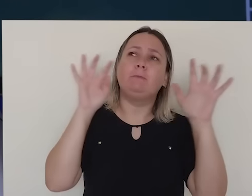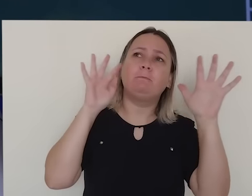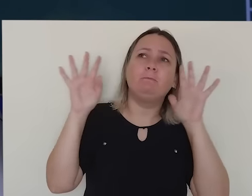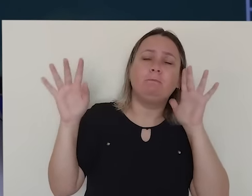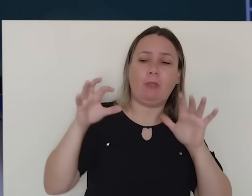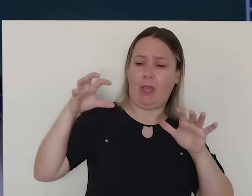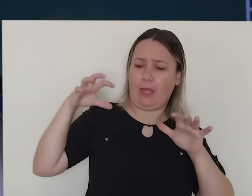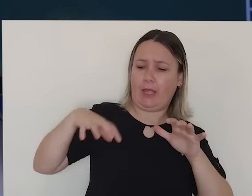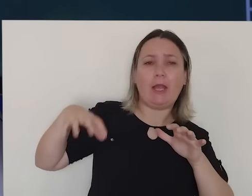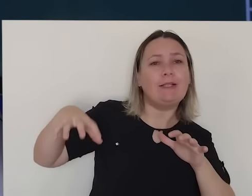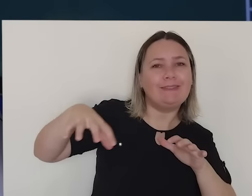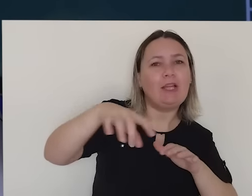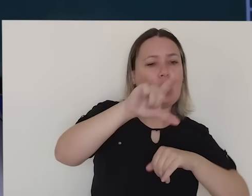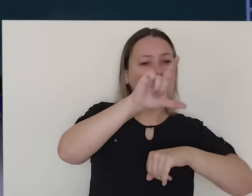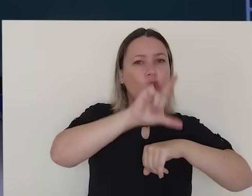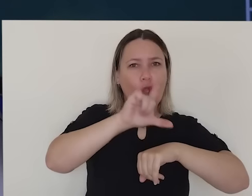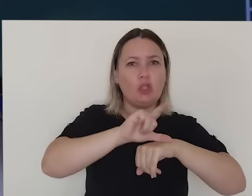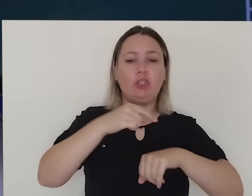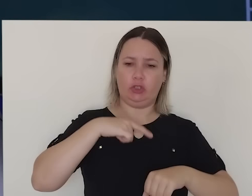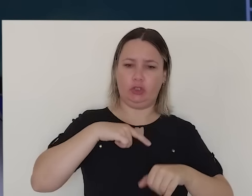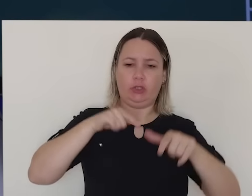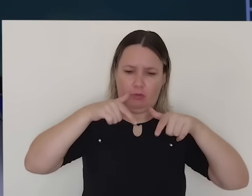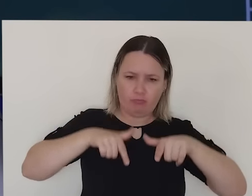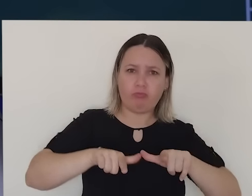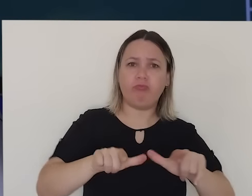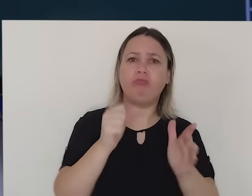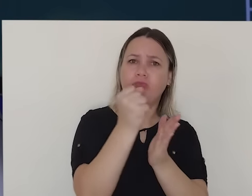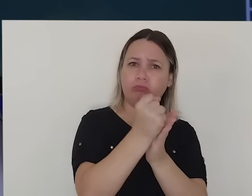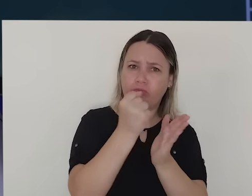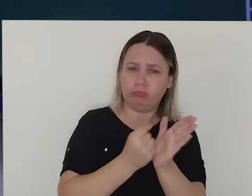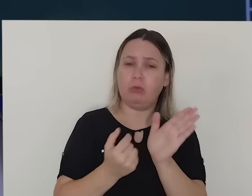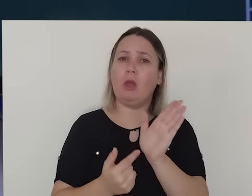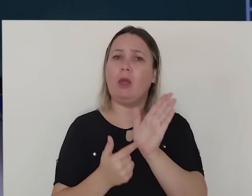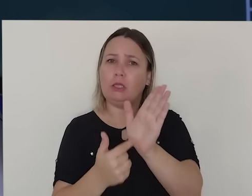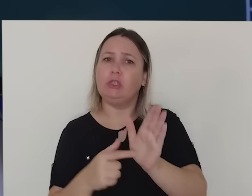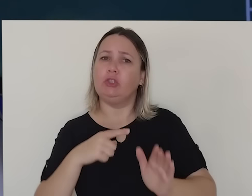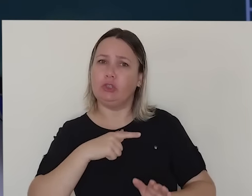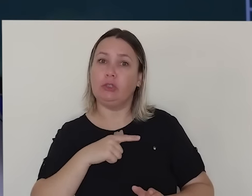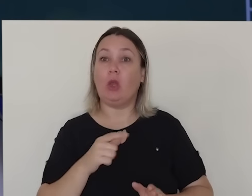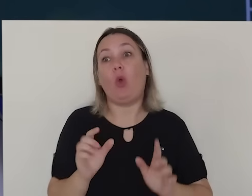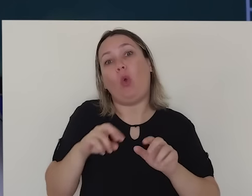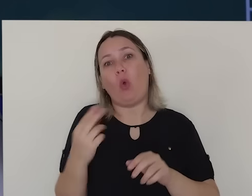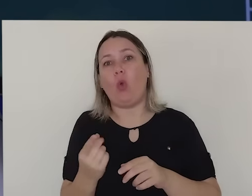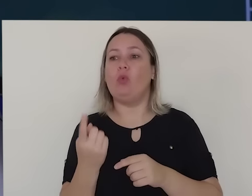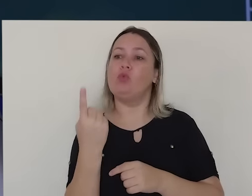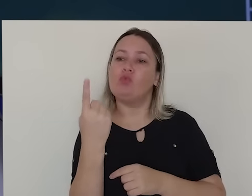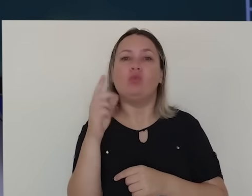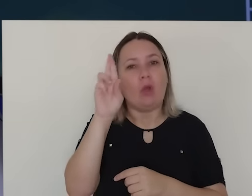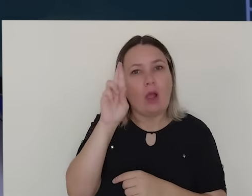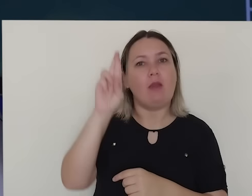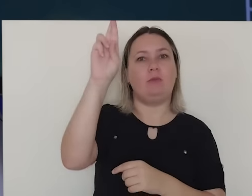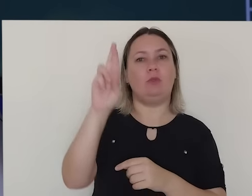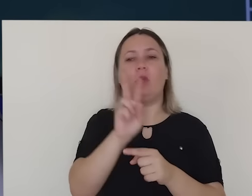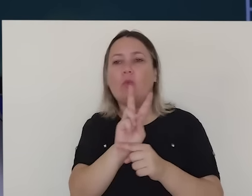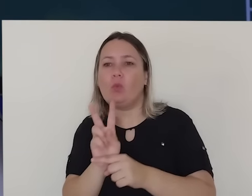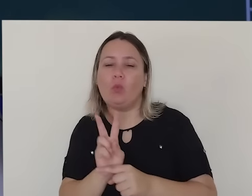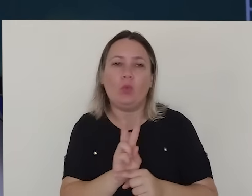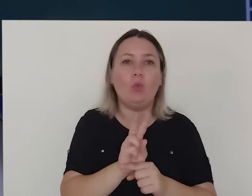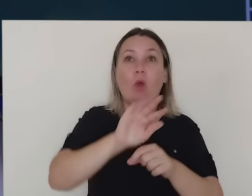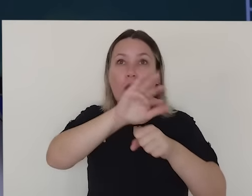lojas que já tinham a certificação áa e que tinham algum integrante que eh cuidava do tema